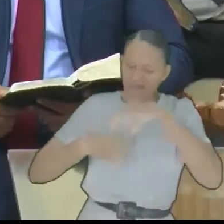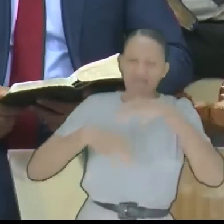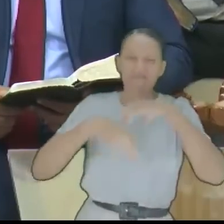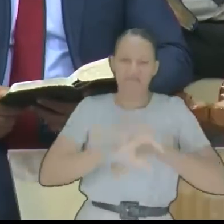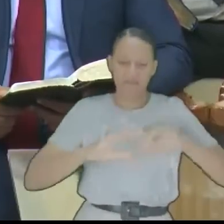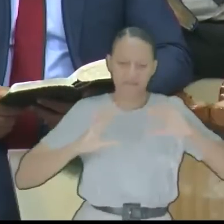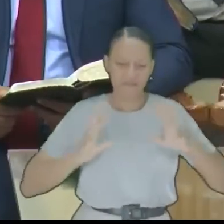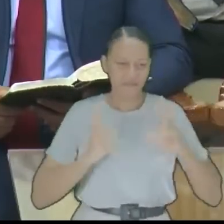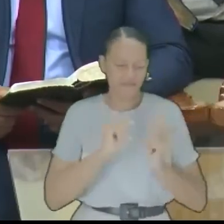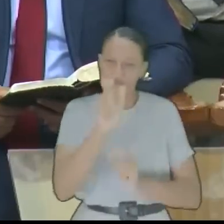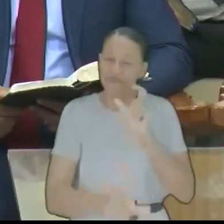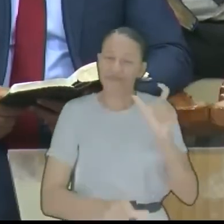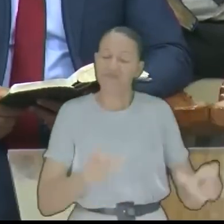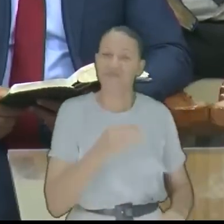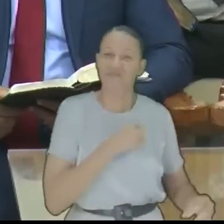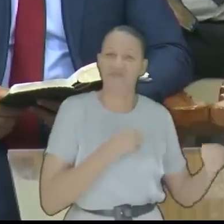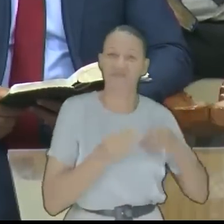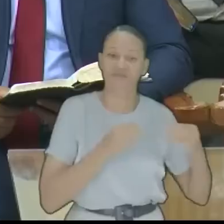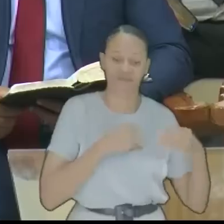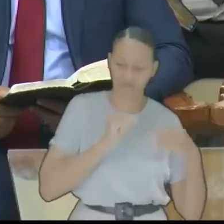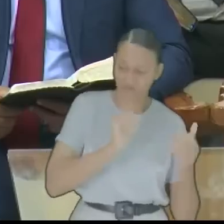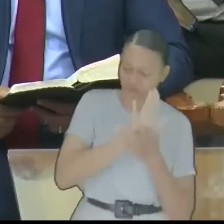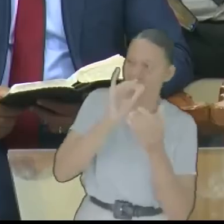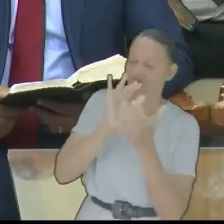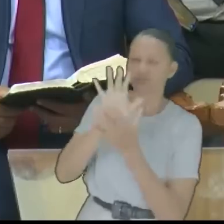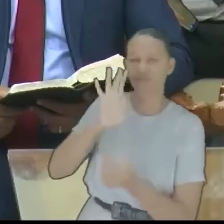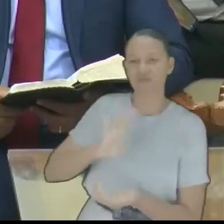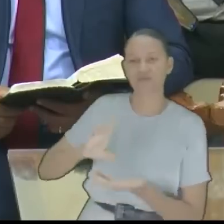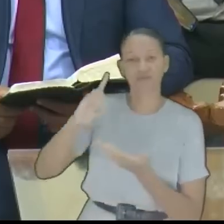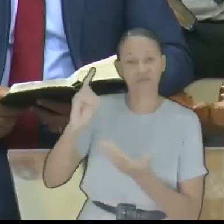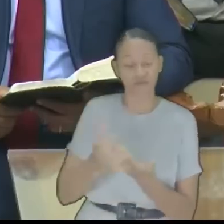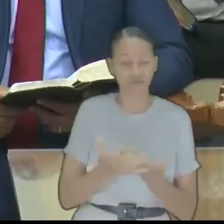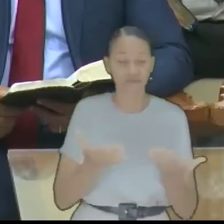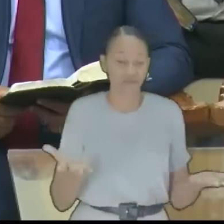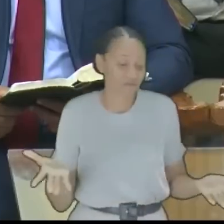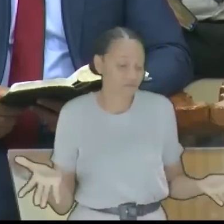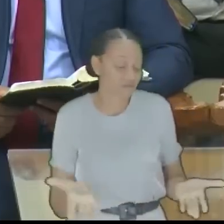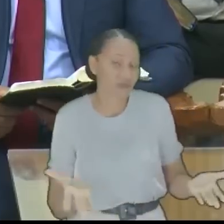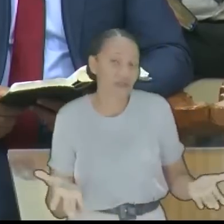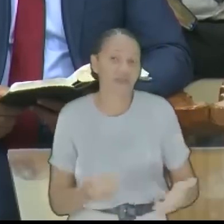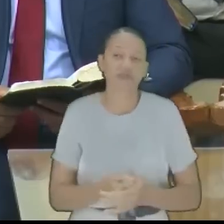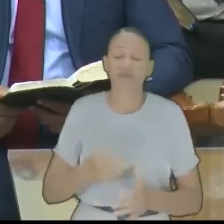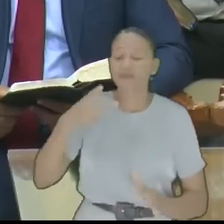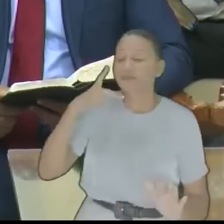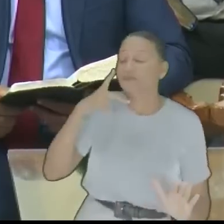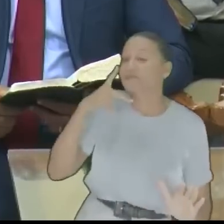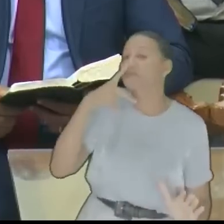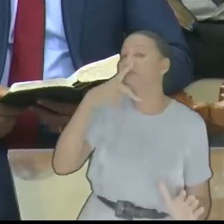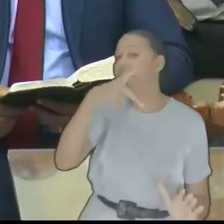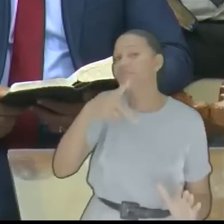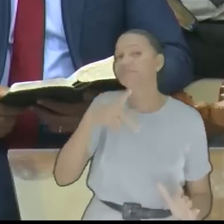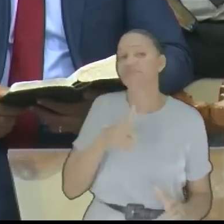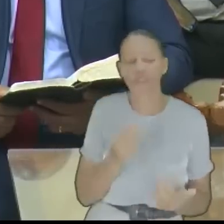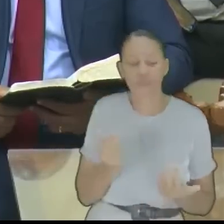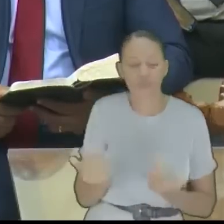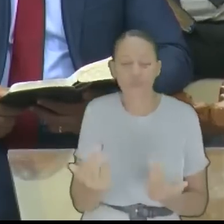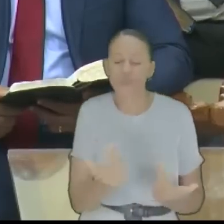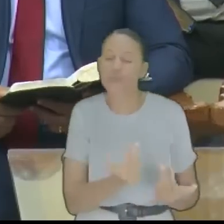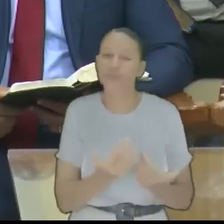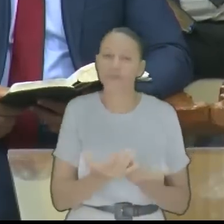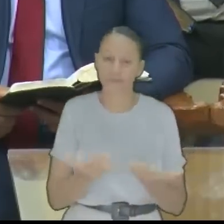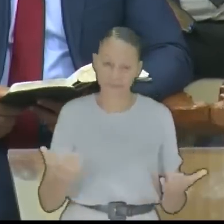benefício dos pecadores. Louvado seja Deus. E agora as profecias, elas são as